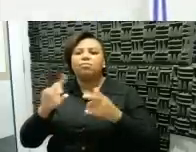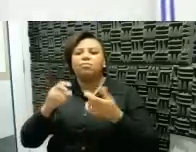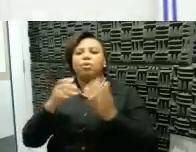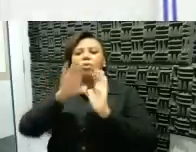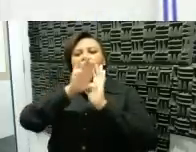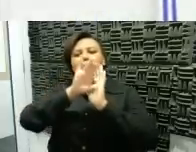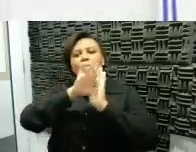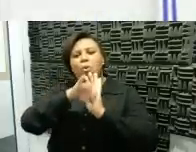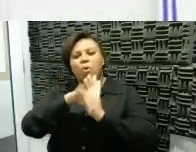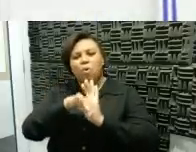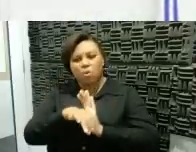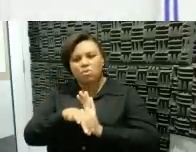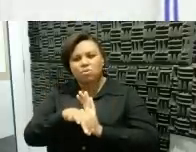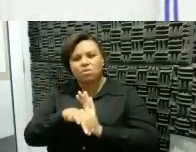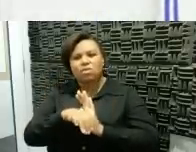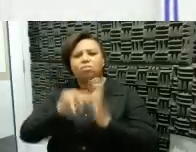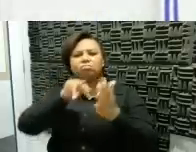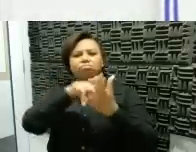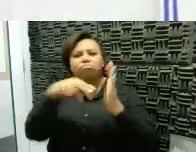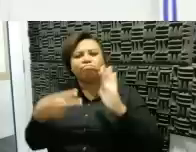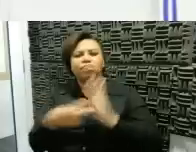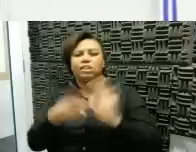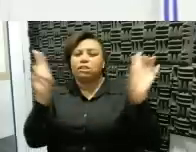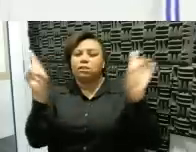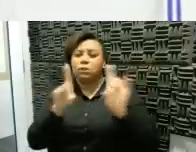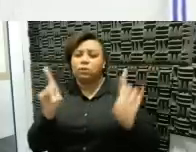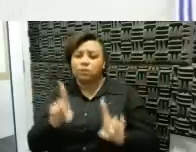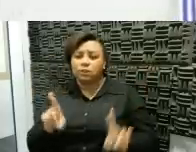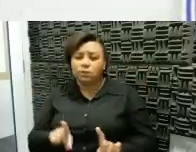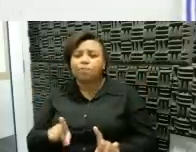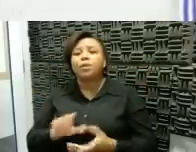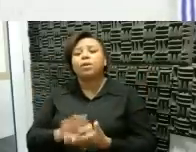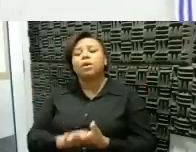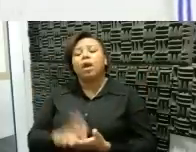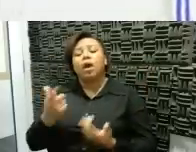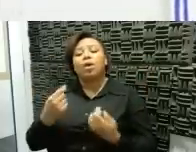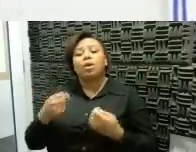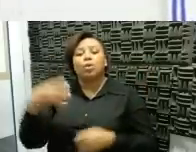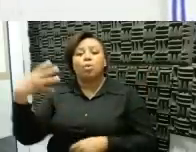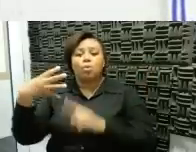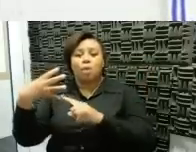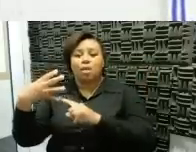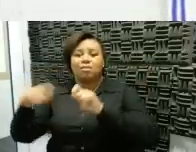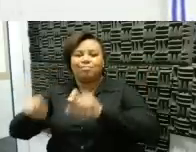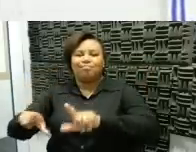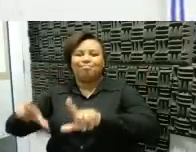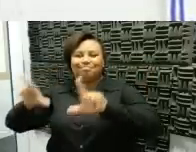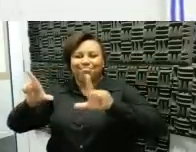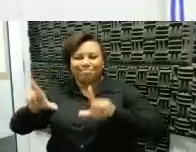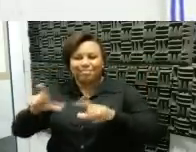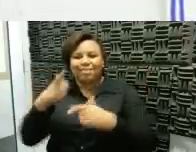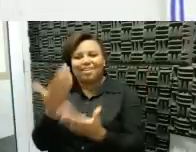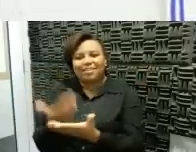deficiência eu tô trazendo então agora eh o quarto quadro né Eh dessa aula que